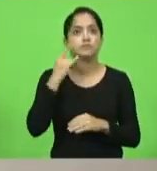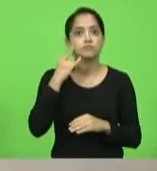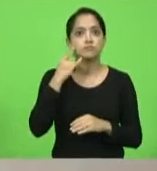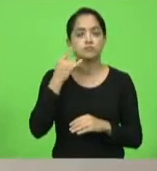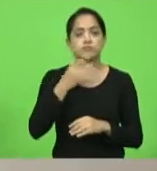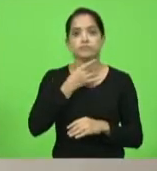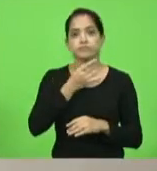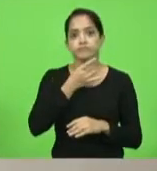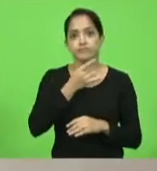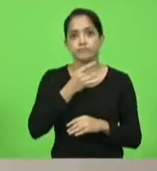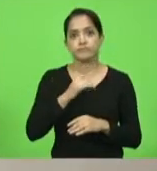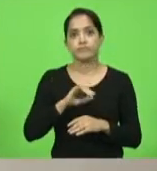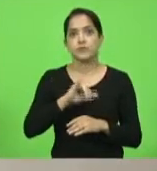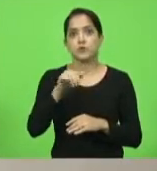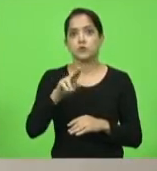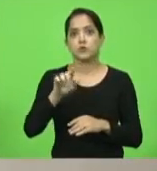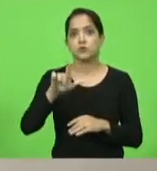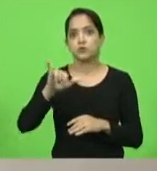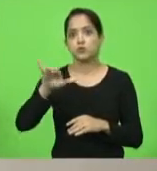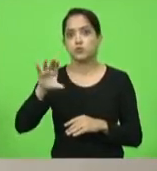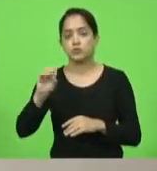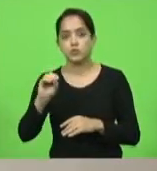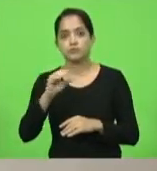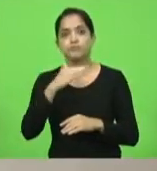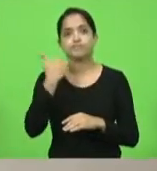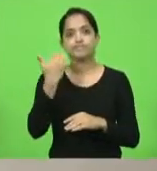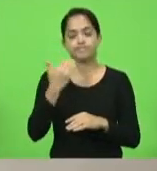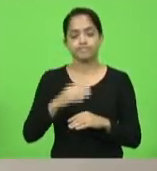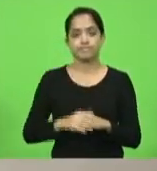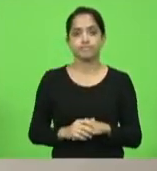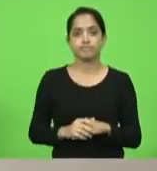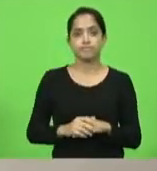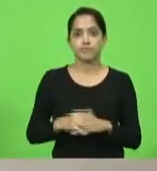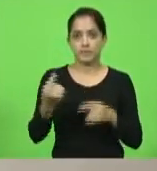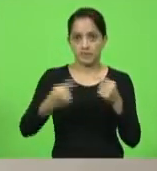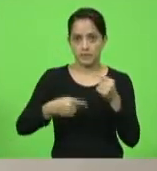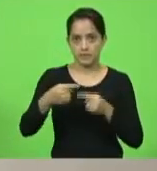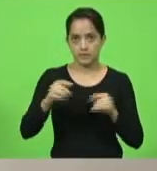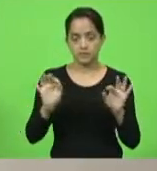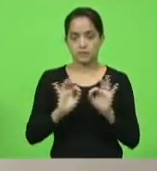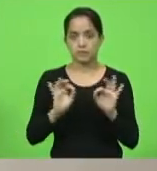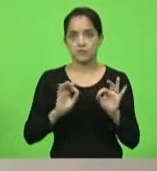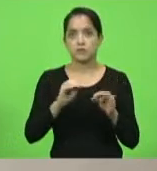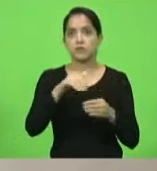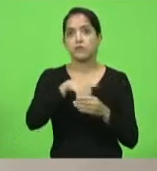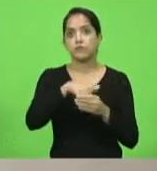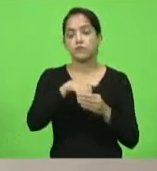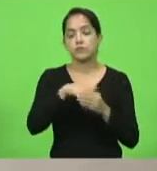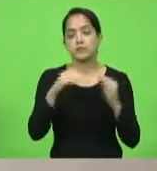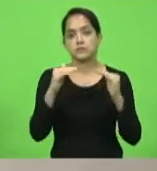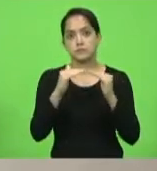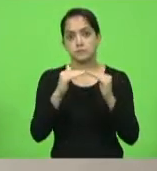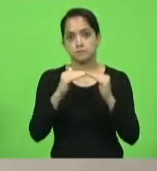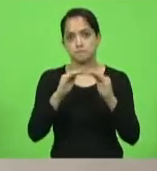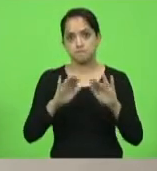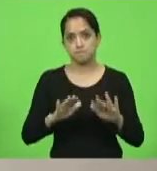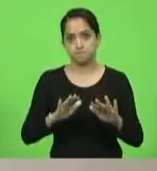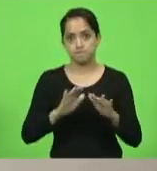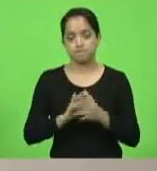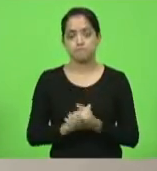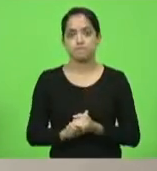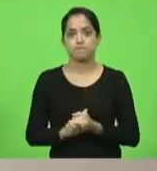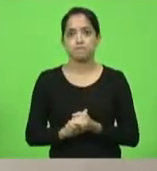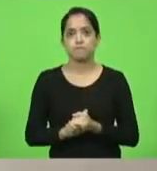familiares do senhor Júlio Tedesco, pesar pelo seu falecimento, em discussão. Não havendo quem queira discutir, em votação, deputados que aprovam, permaneçam